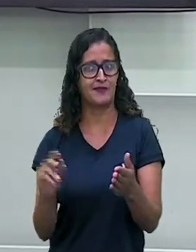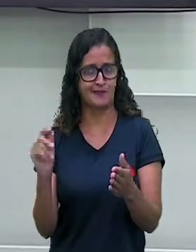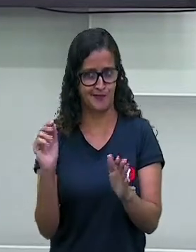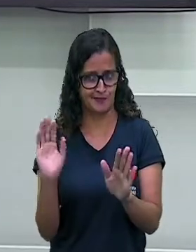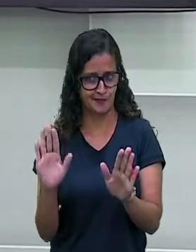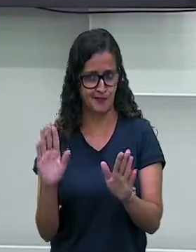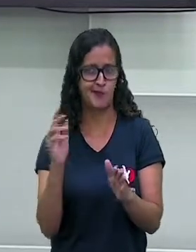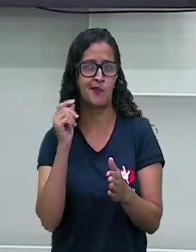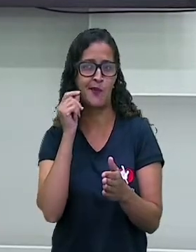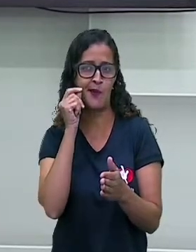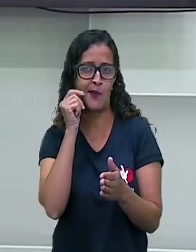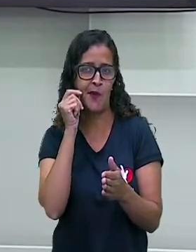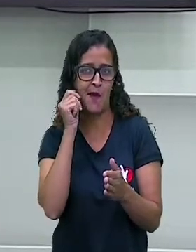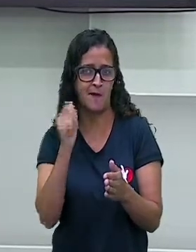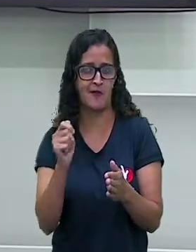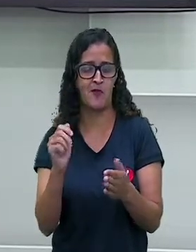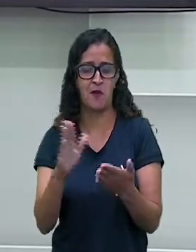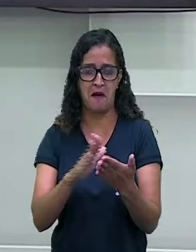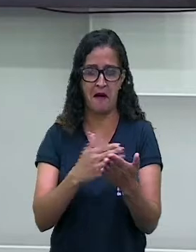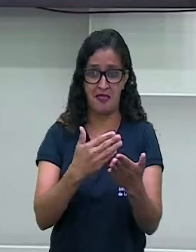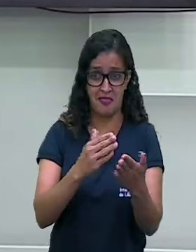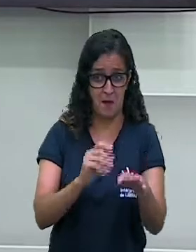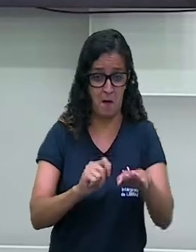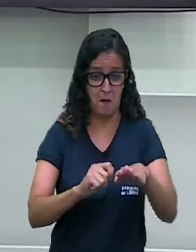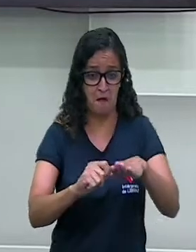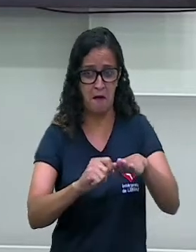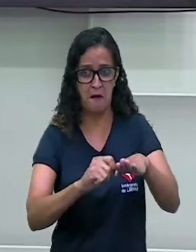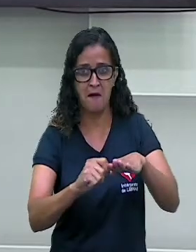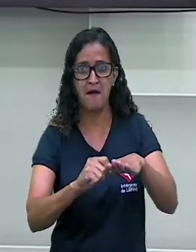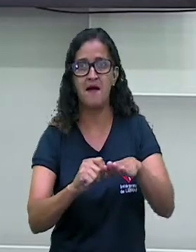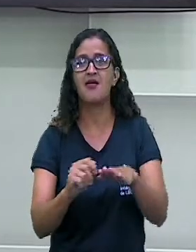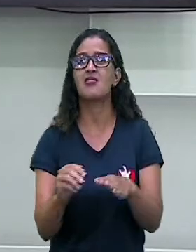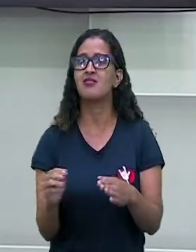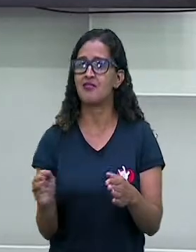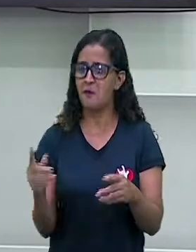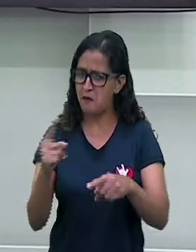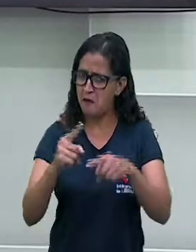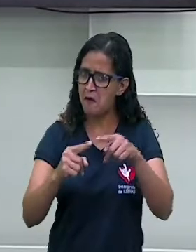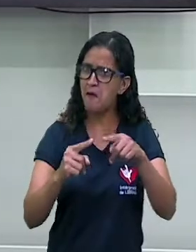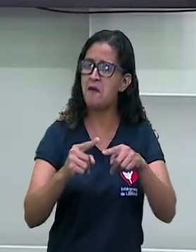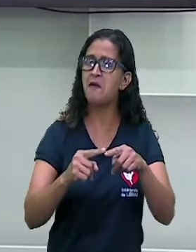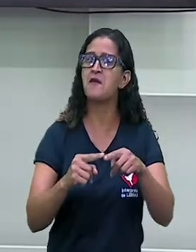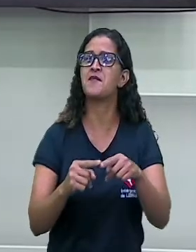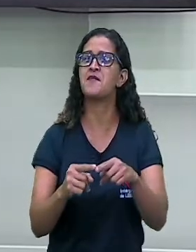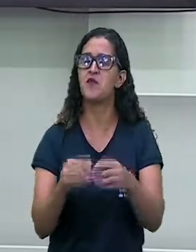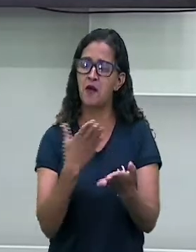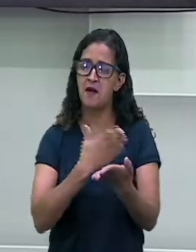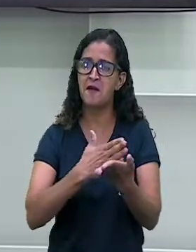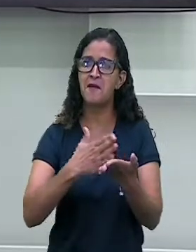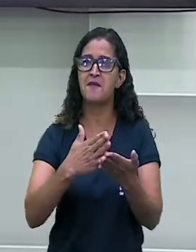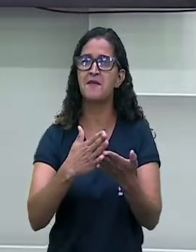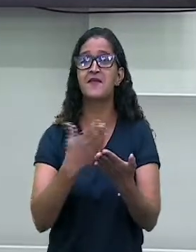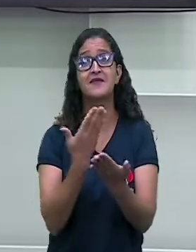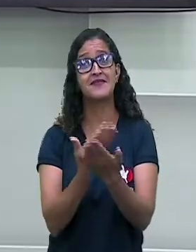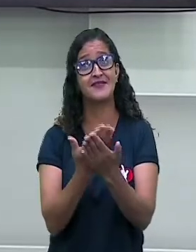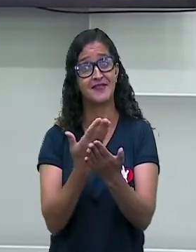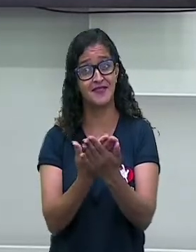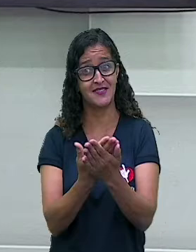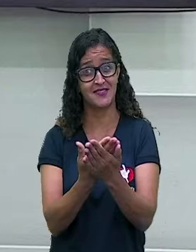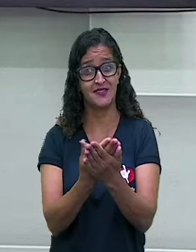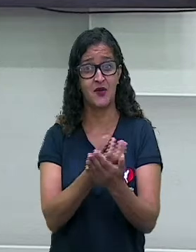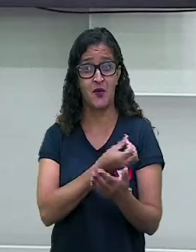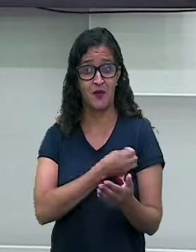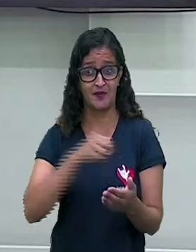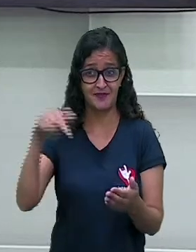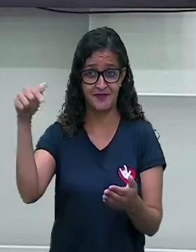lápis, borracha e caderno. E assim, com o seu material, nós estamos começando a aula de número